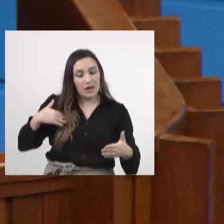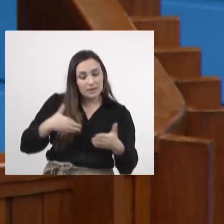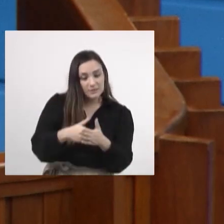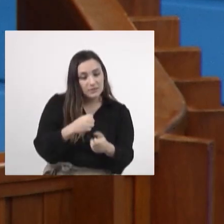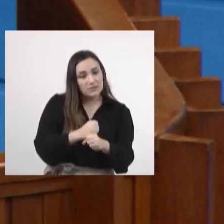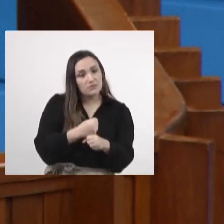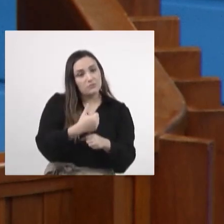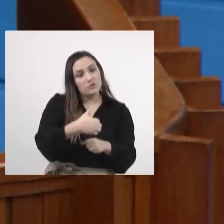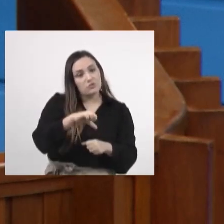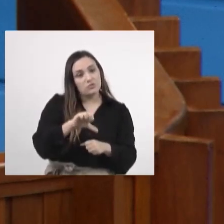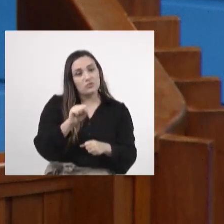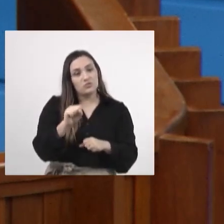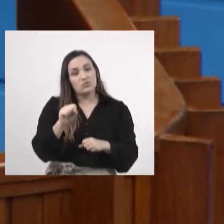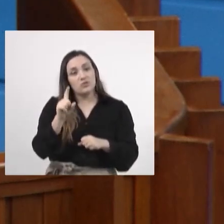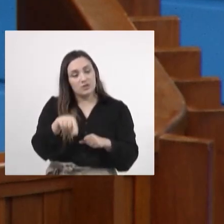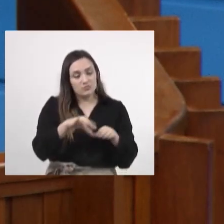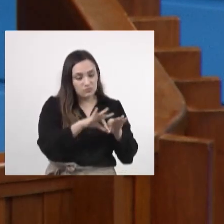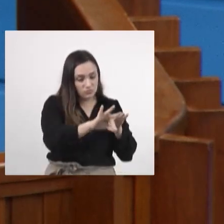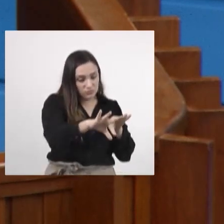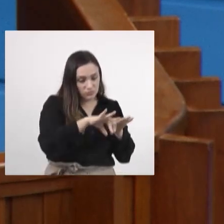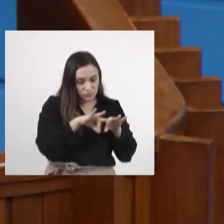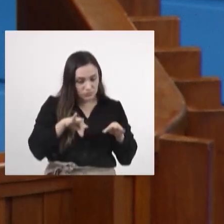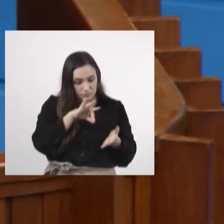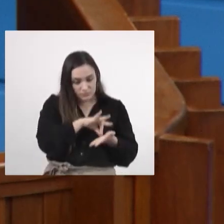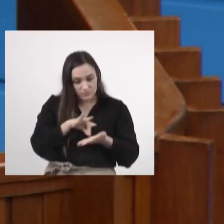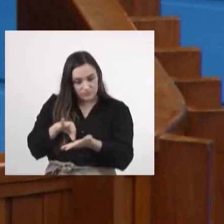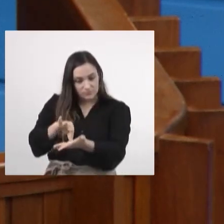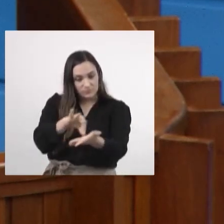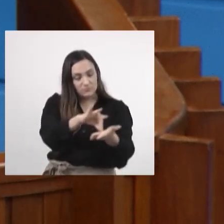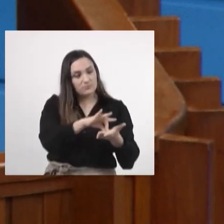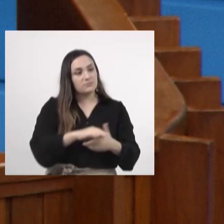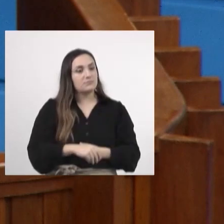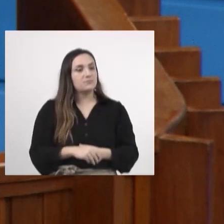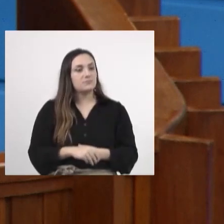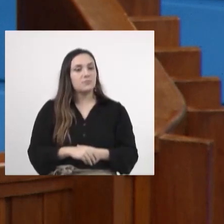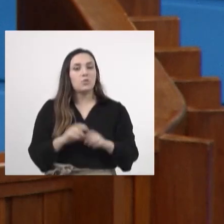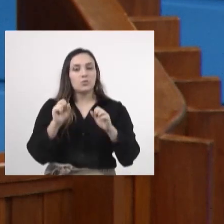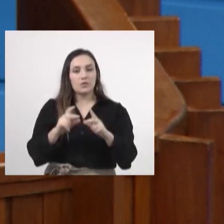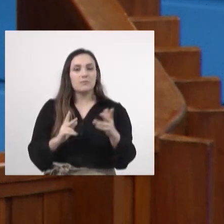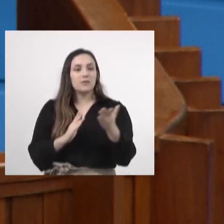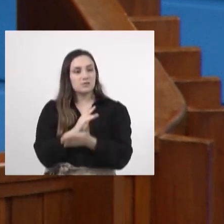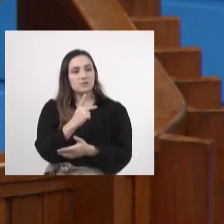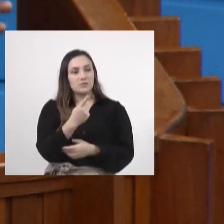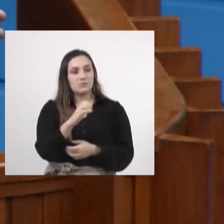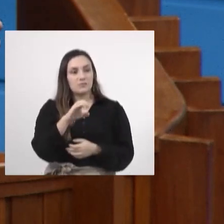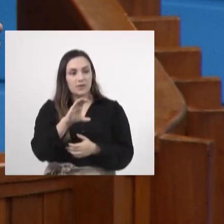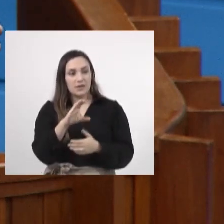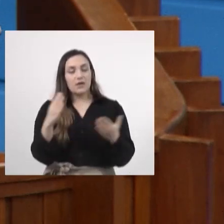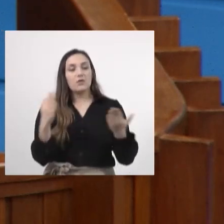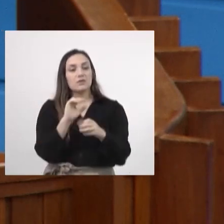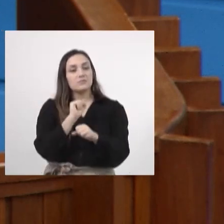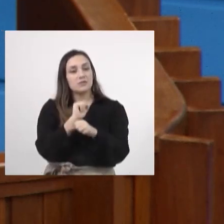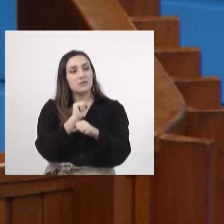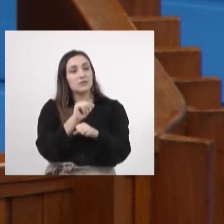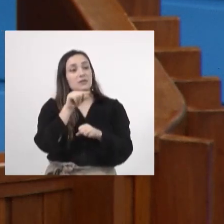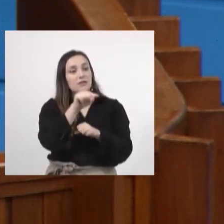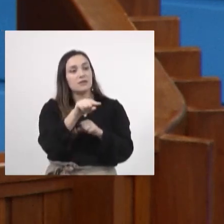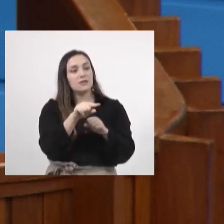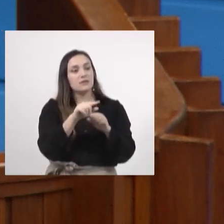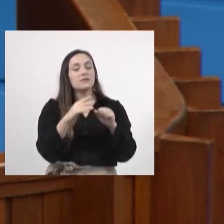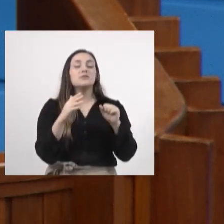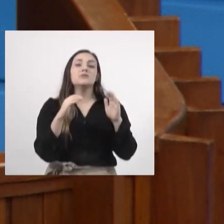1988 será demarcada. Agora, aprovou a PEC e ela foi para o Senado,